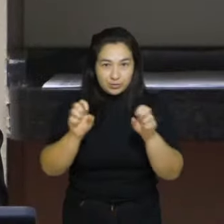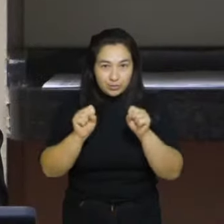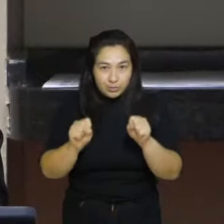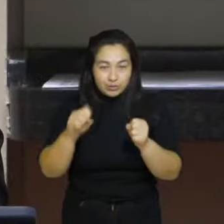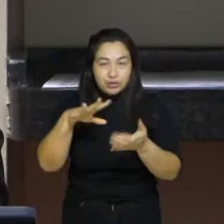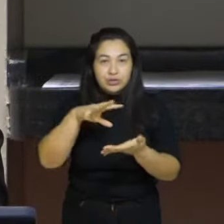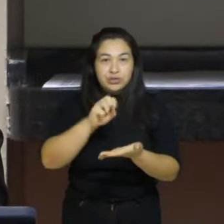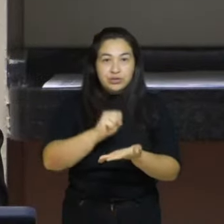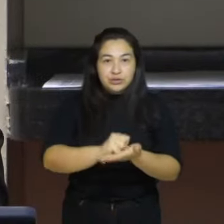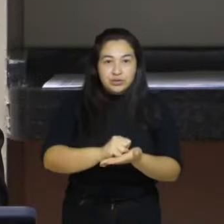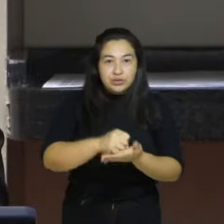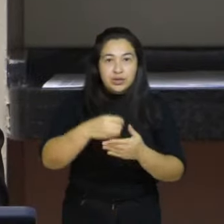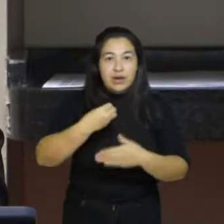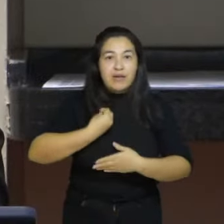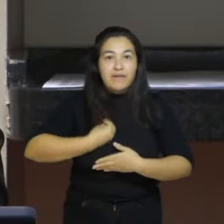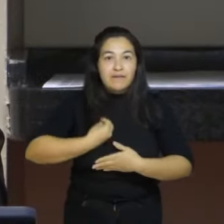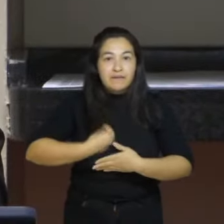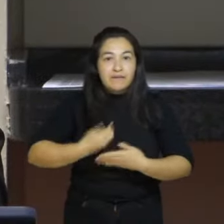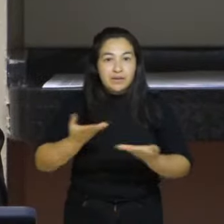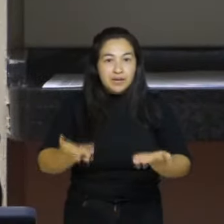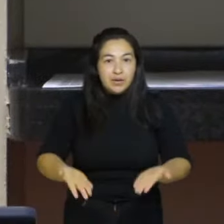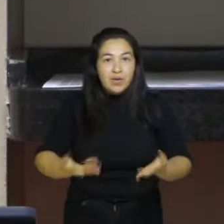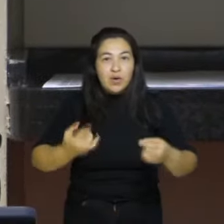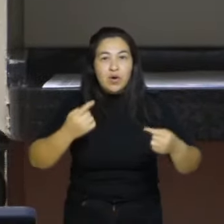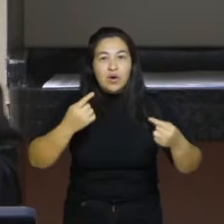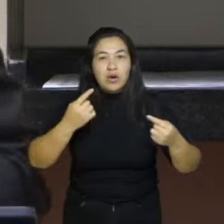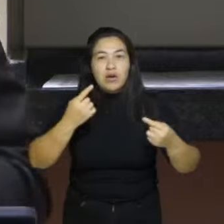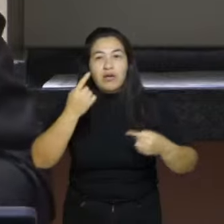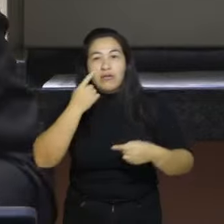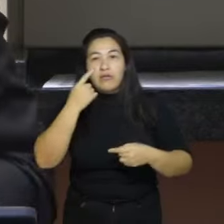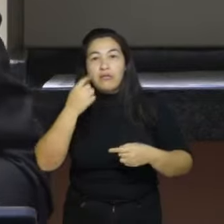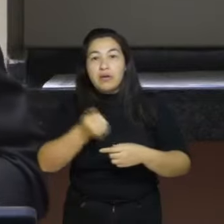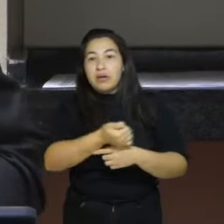presenças para que possamos fazer verificação de